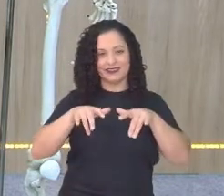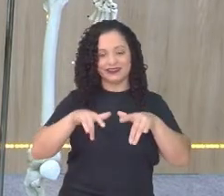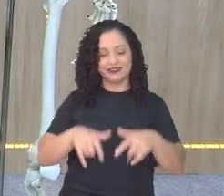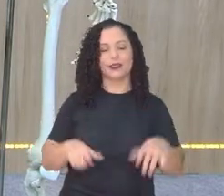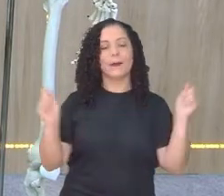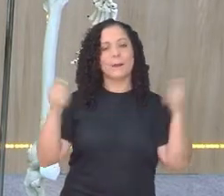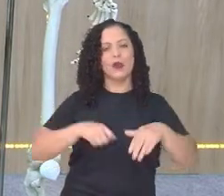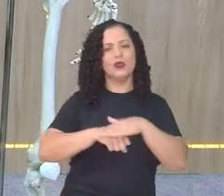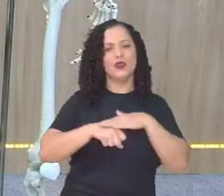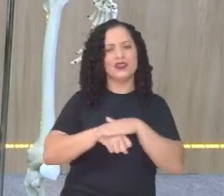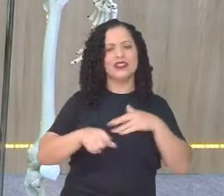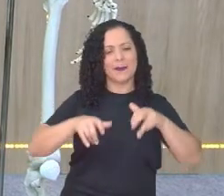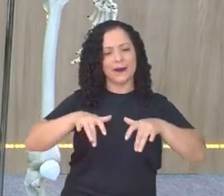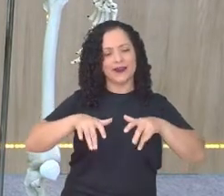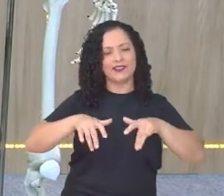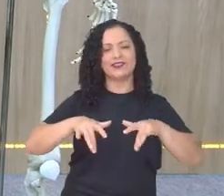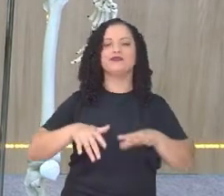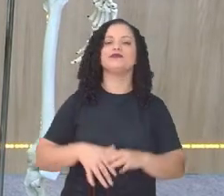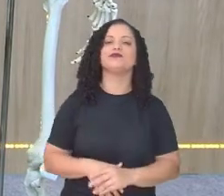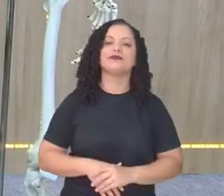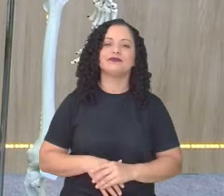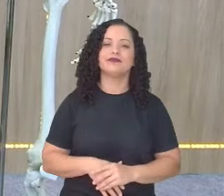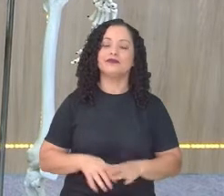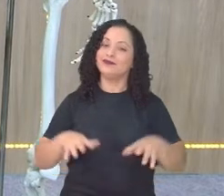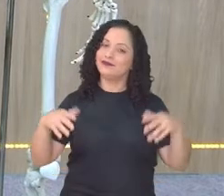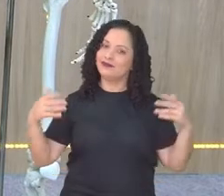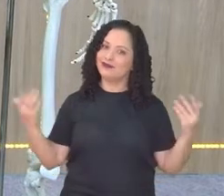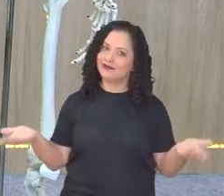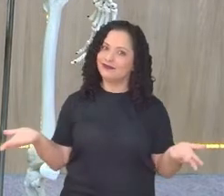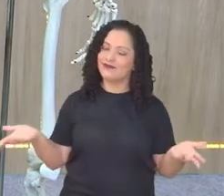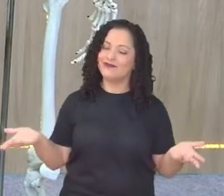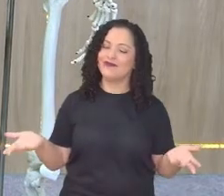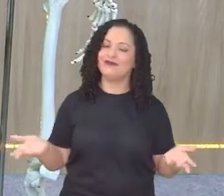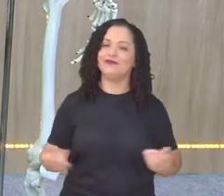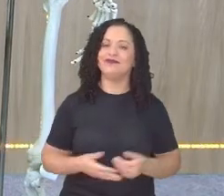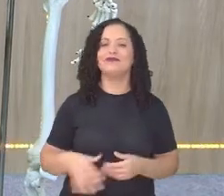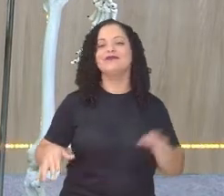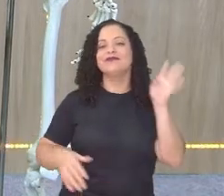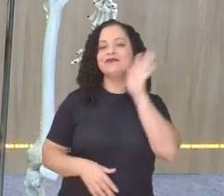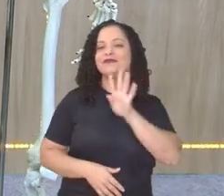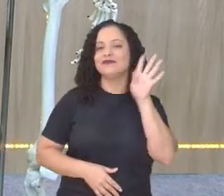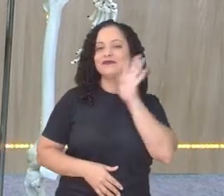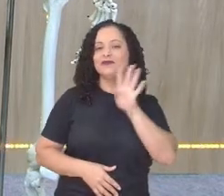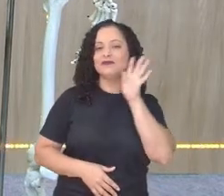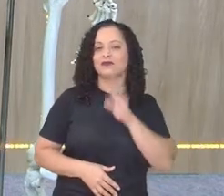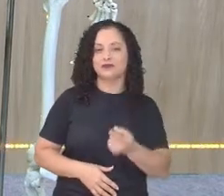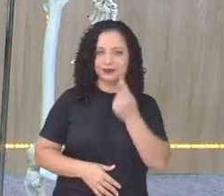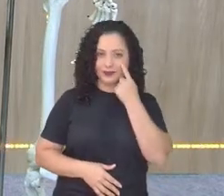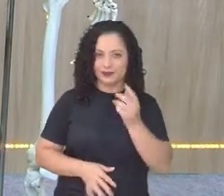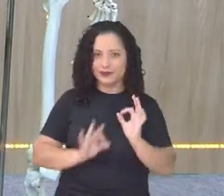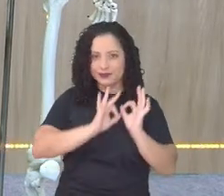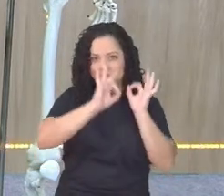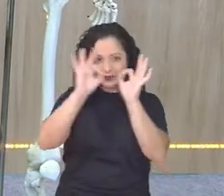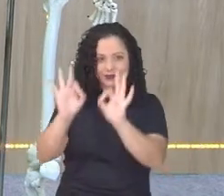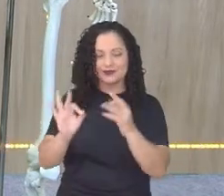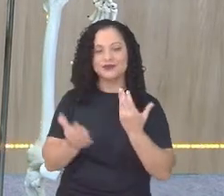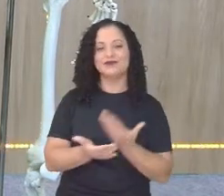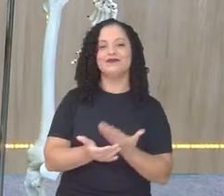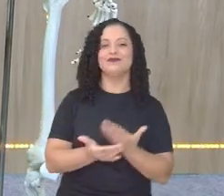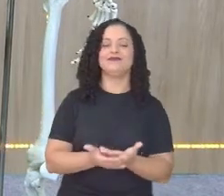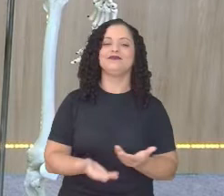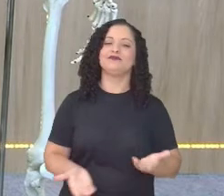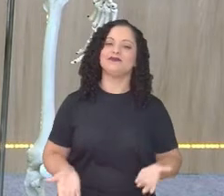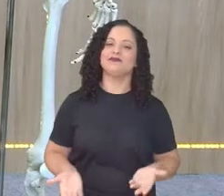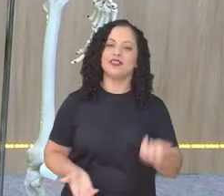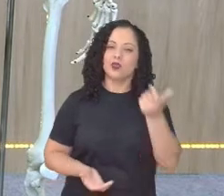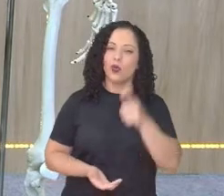com vocês através do chat do YouTube. E aí, pessoal, né? Não é legal rever a aula, fazer um novo estudo? Lembrando